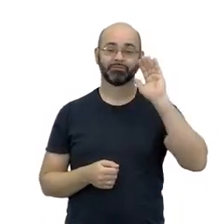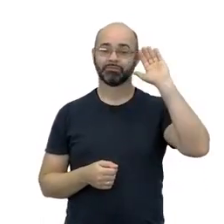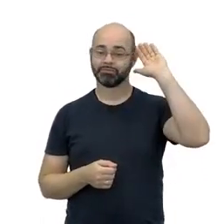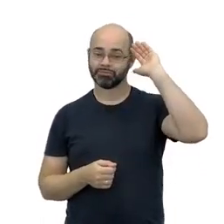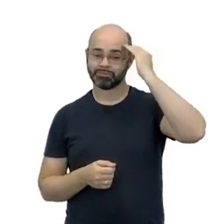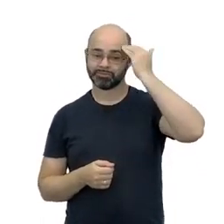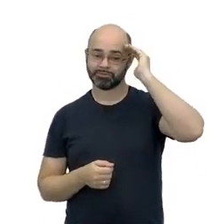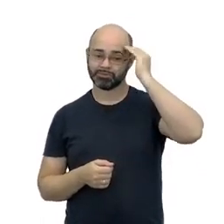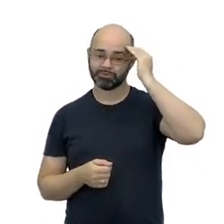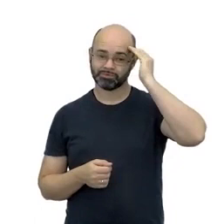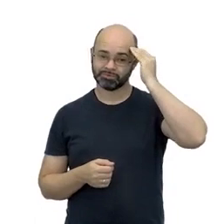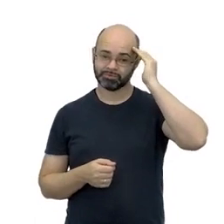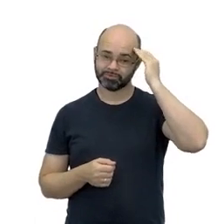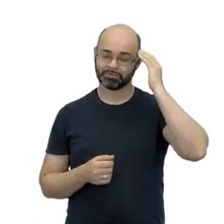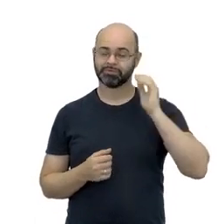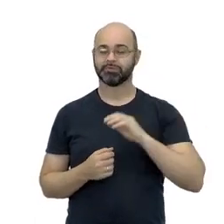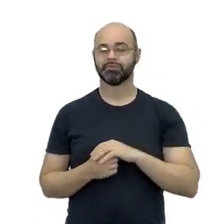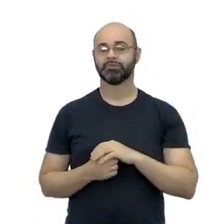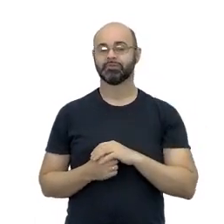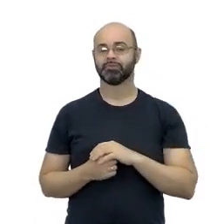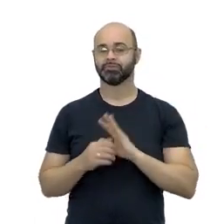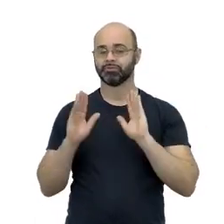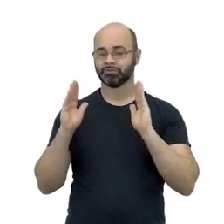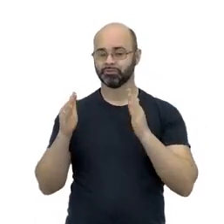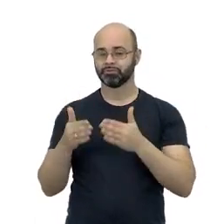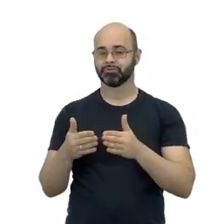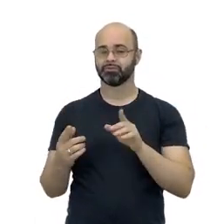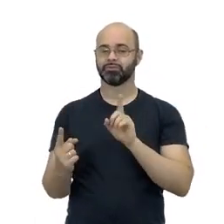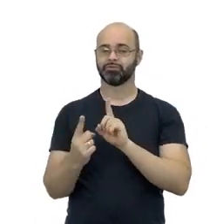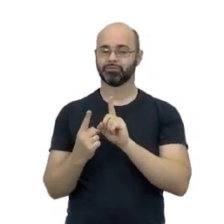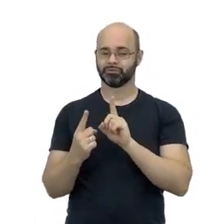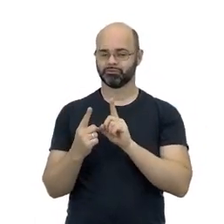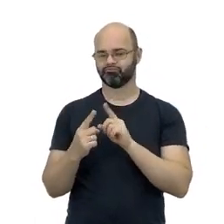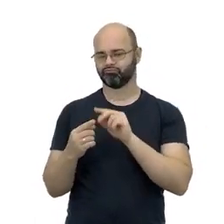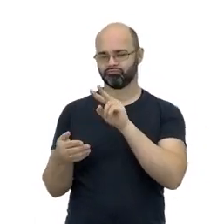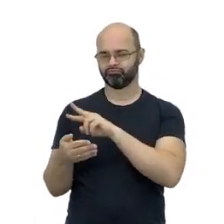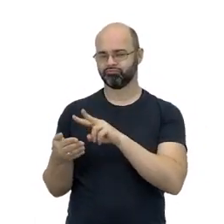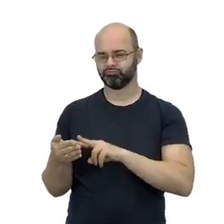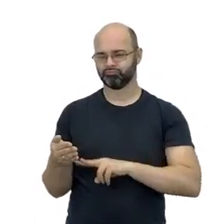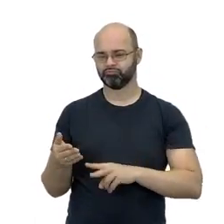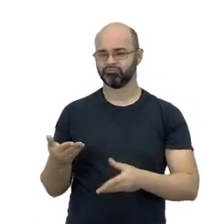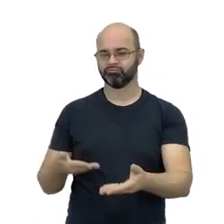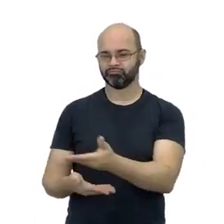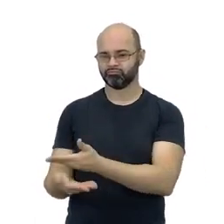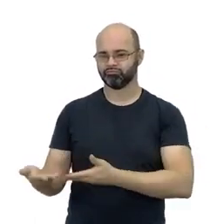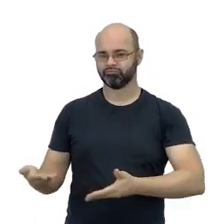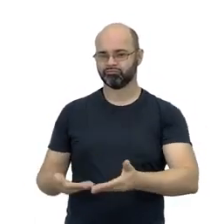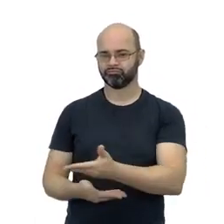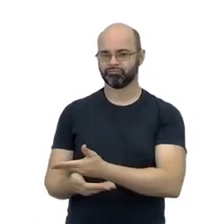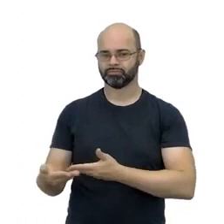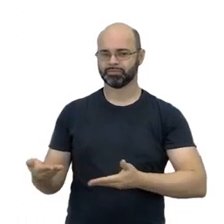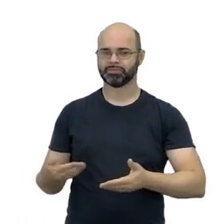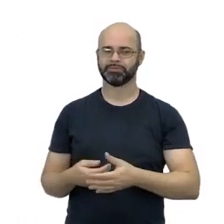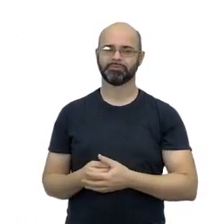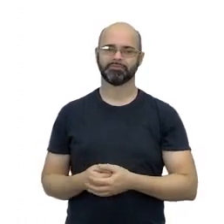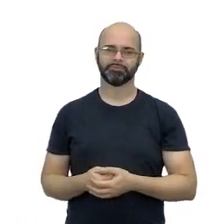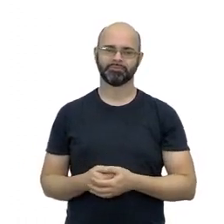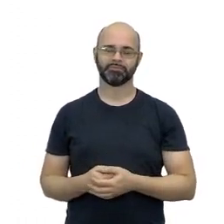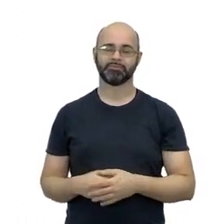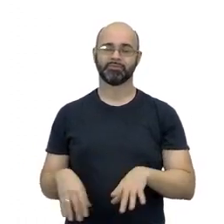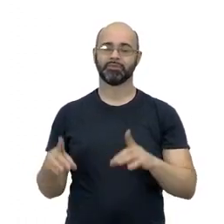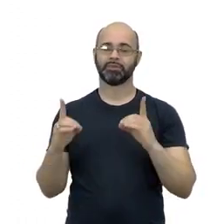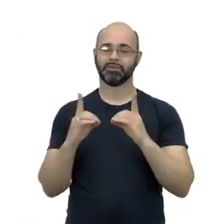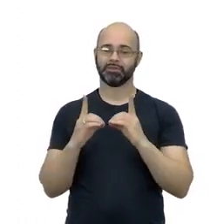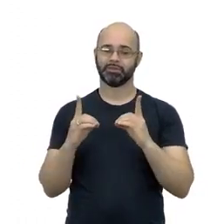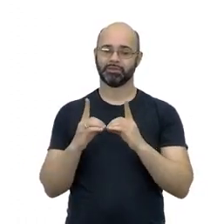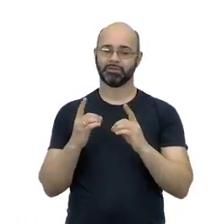nosso foco formativo, as funções da leitura colaborativa, identificar a proposta didática da sequência